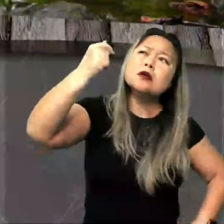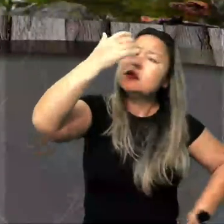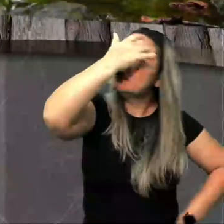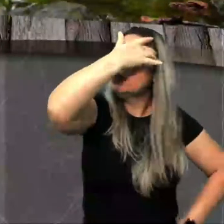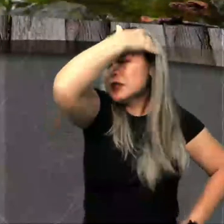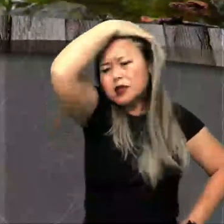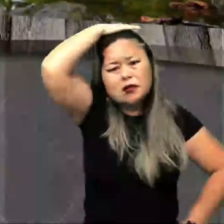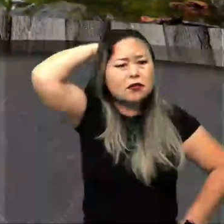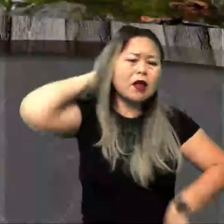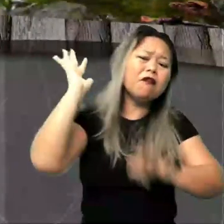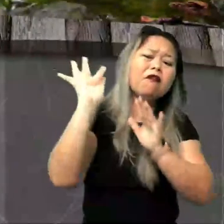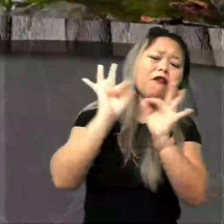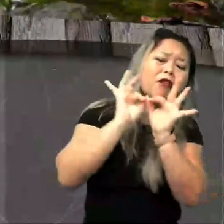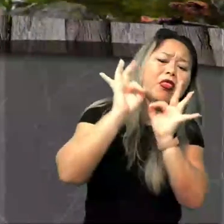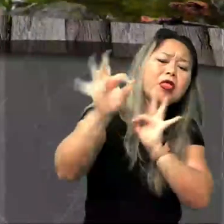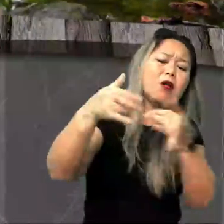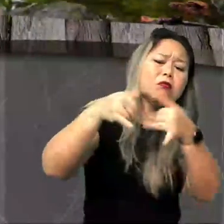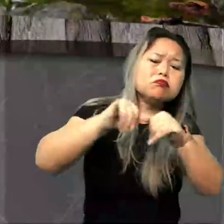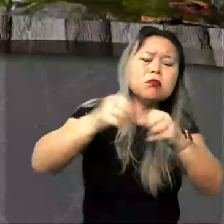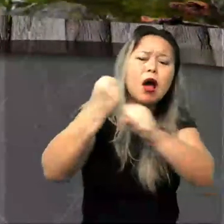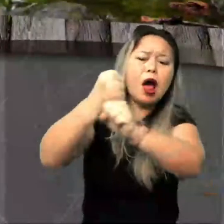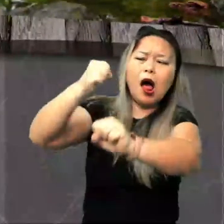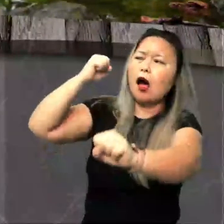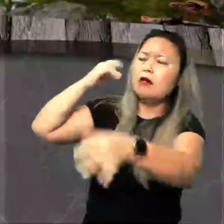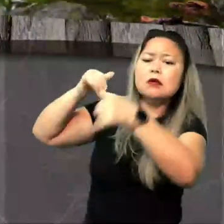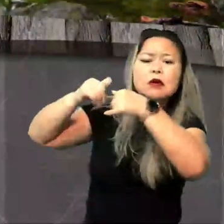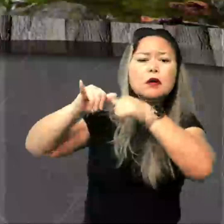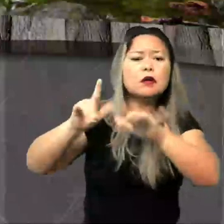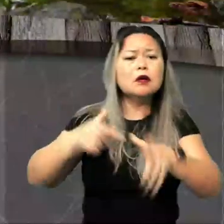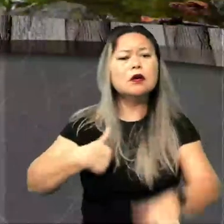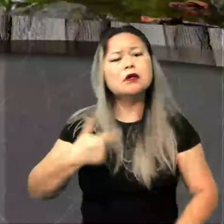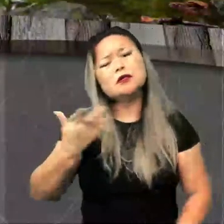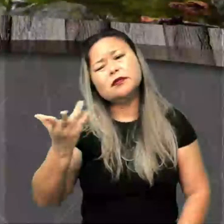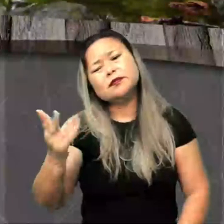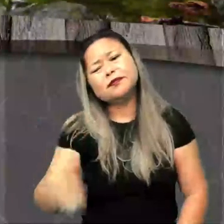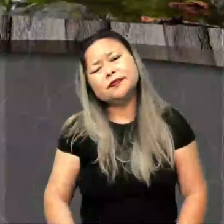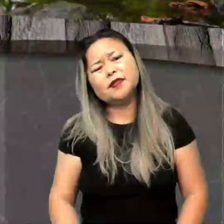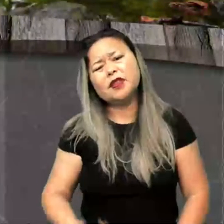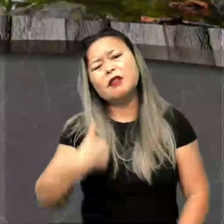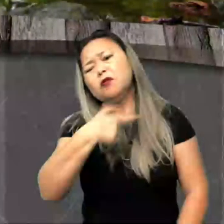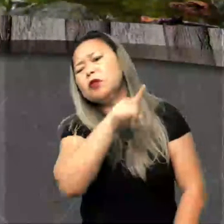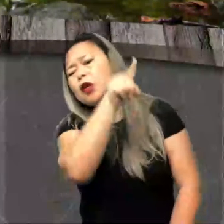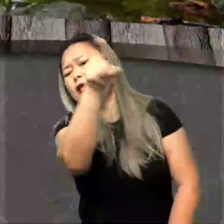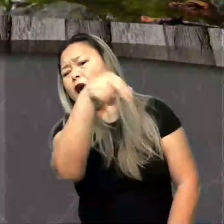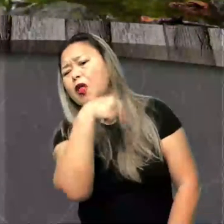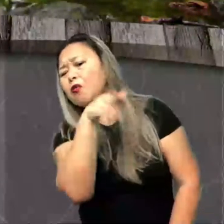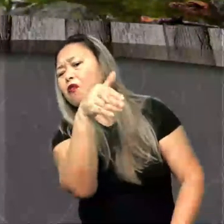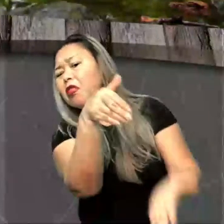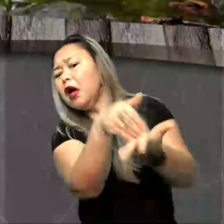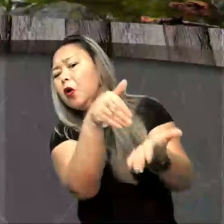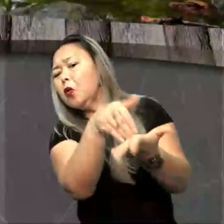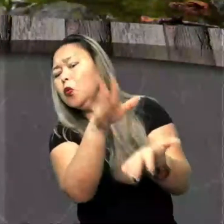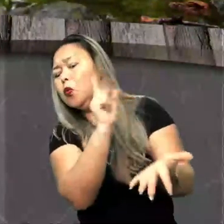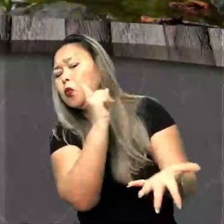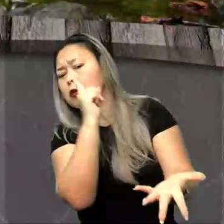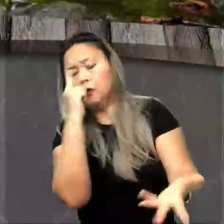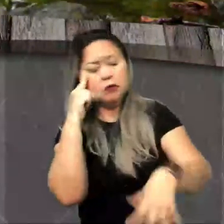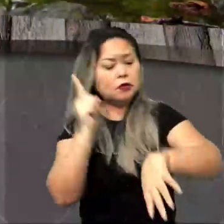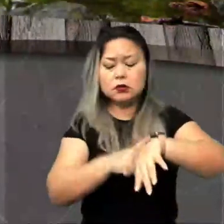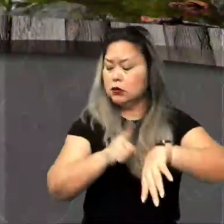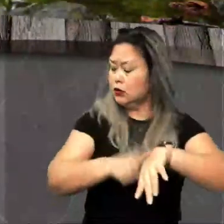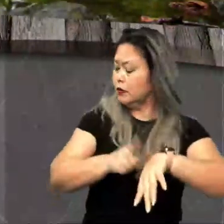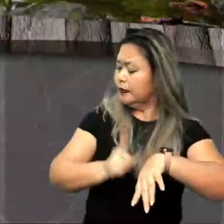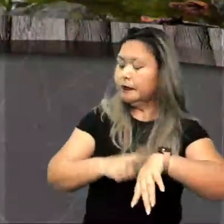no final, e é um supermercado grande. Aí você diz, vou ter que ir lá no final, e eu não tenho